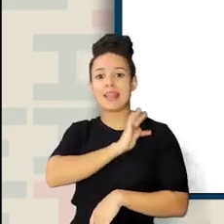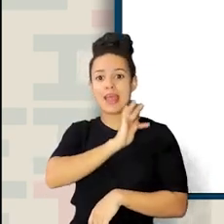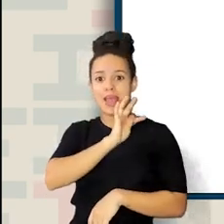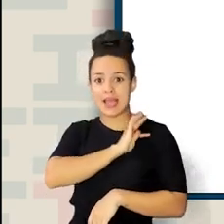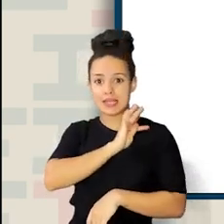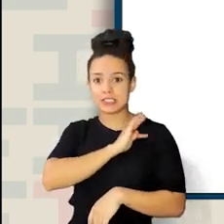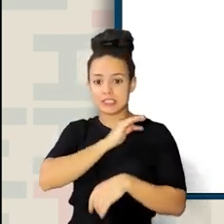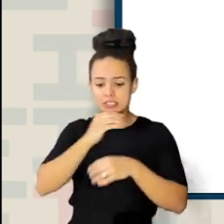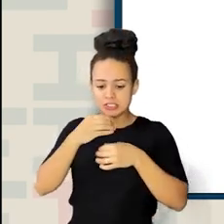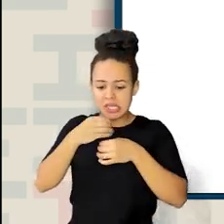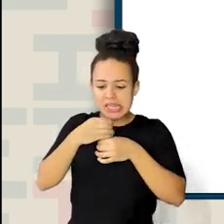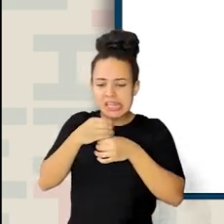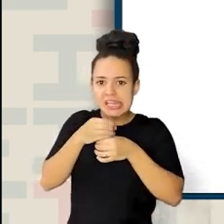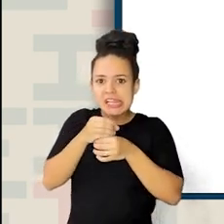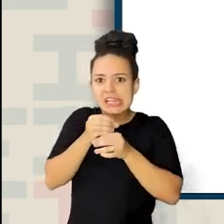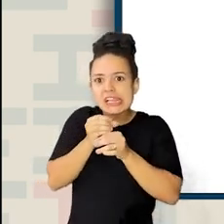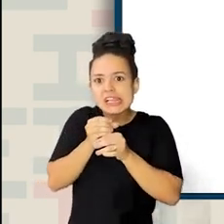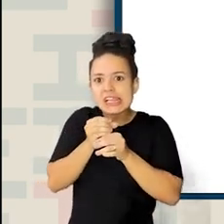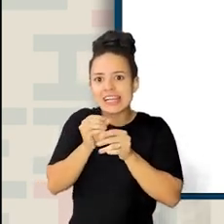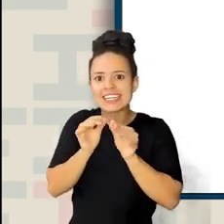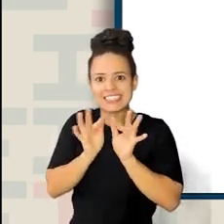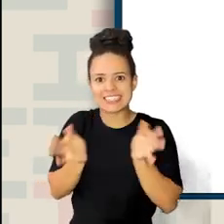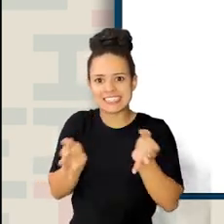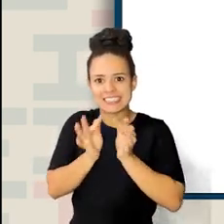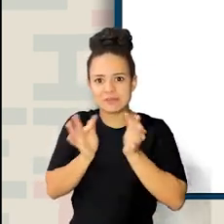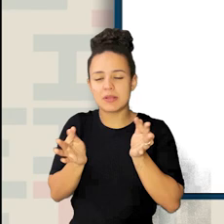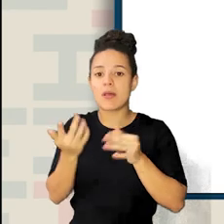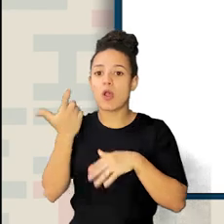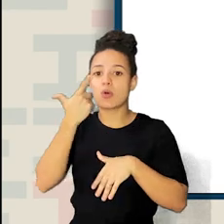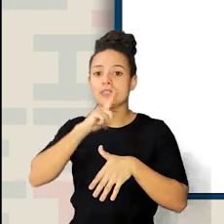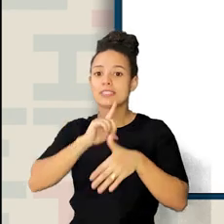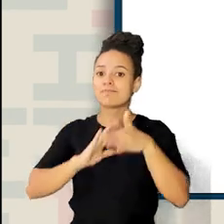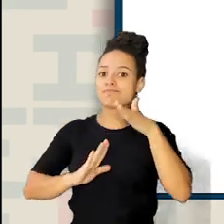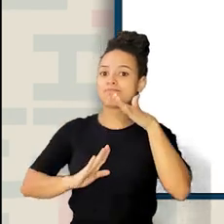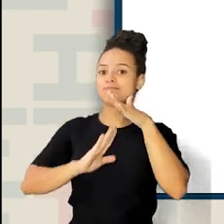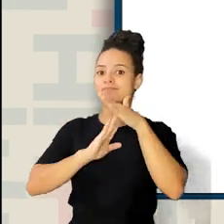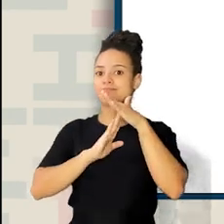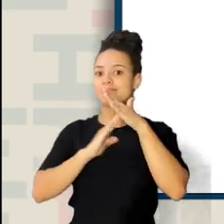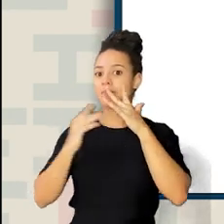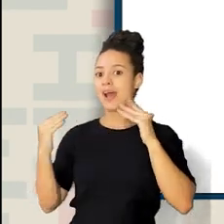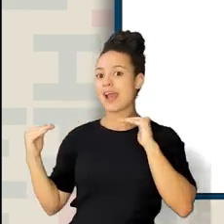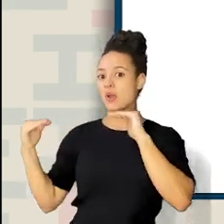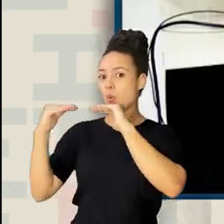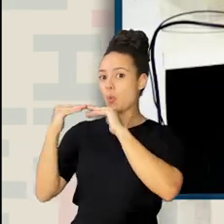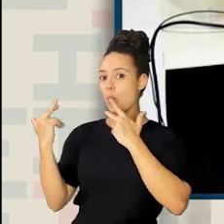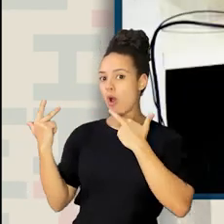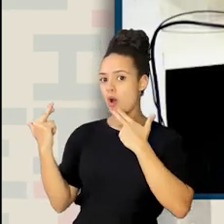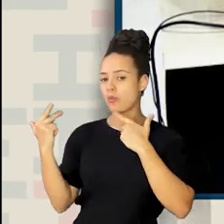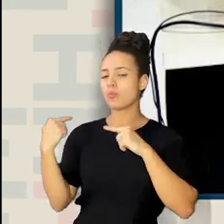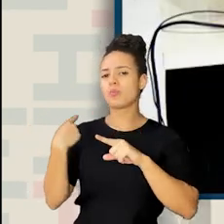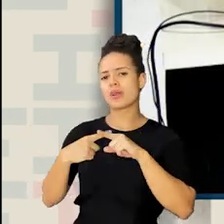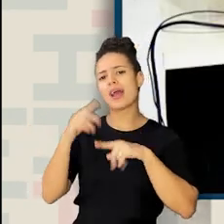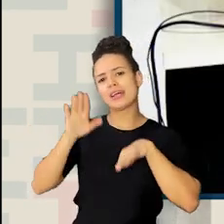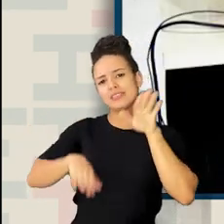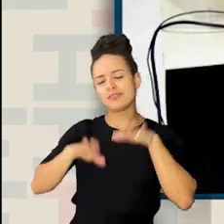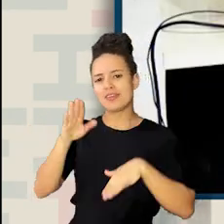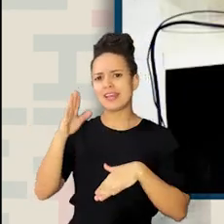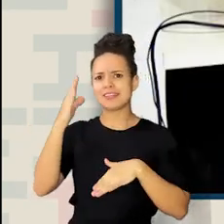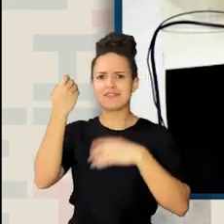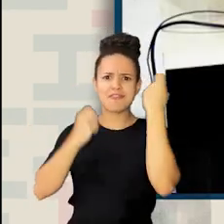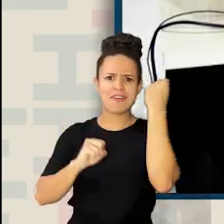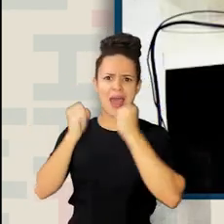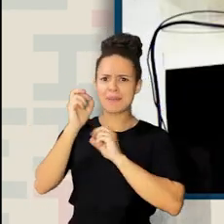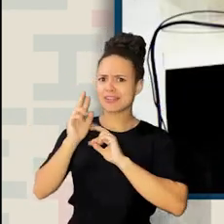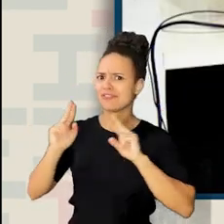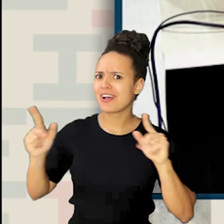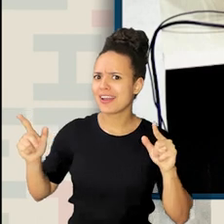de abrir discretamente a flauta para atingir o som com a flauta da outra pessoa. Porque muitas vezes não são feitas